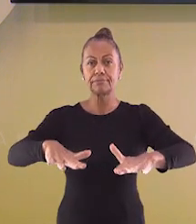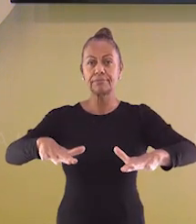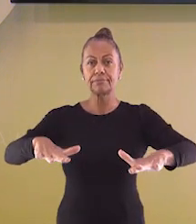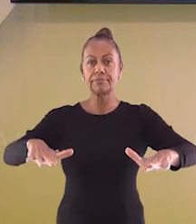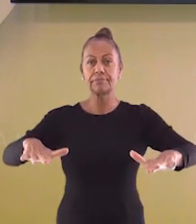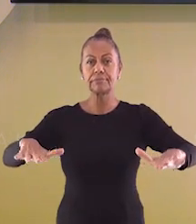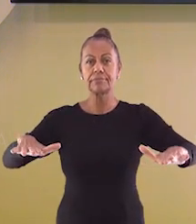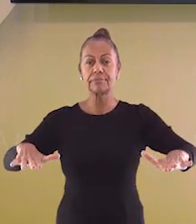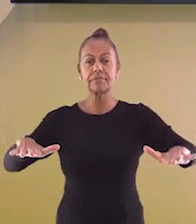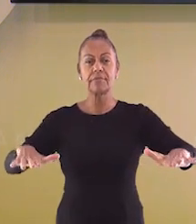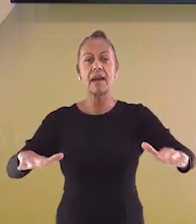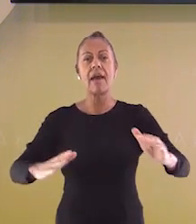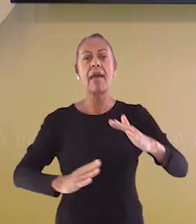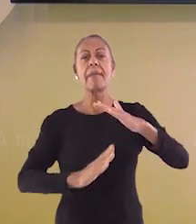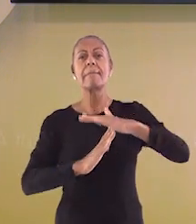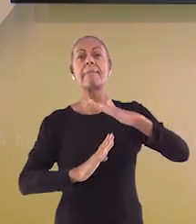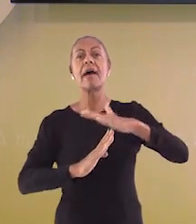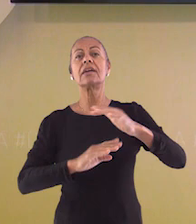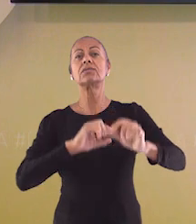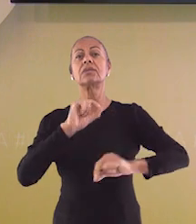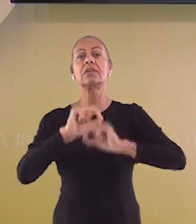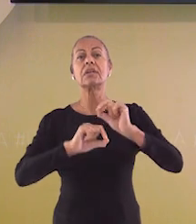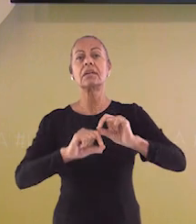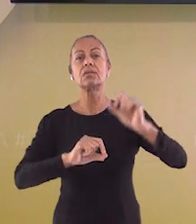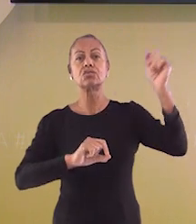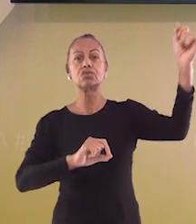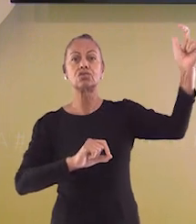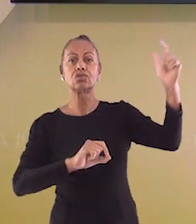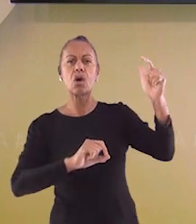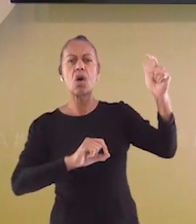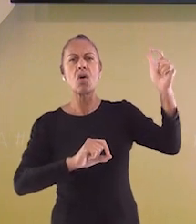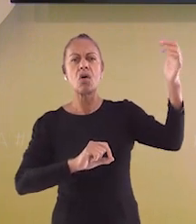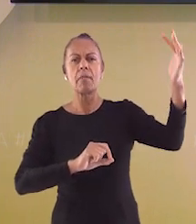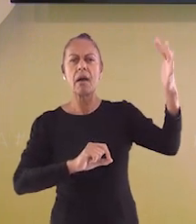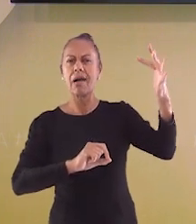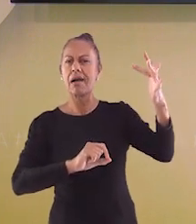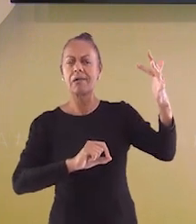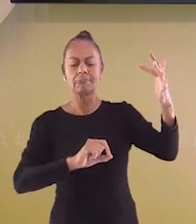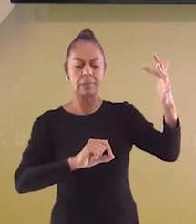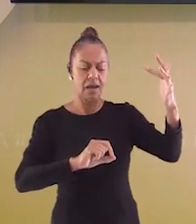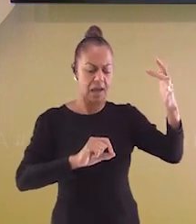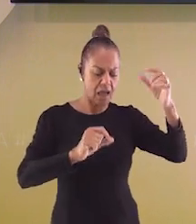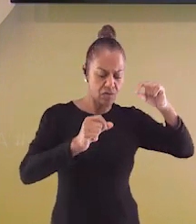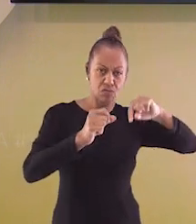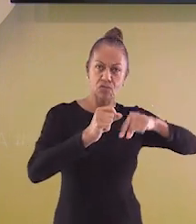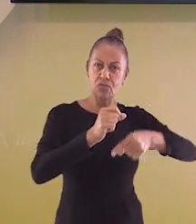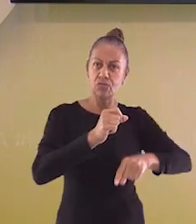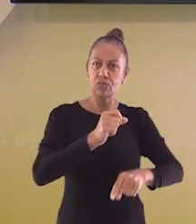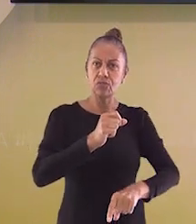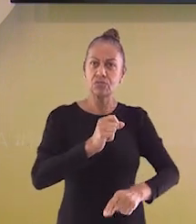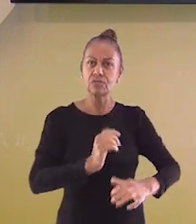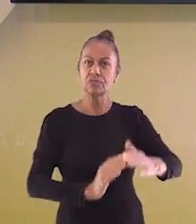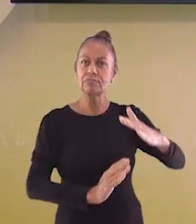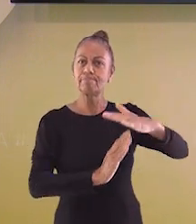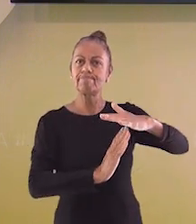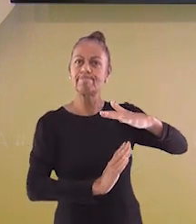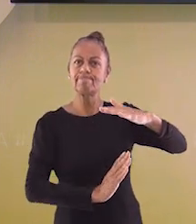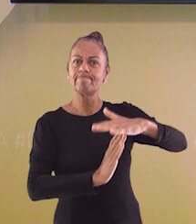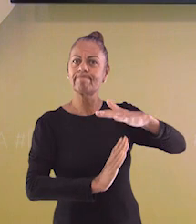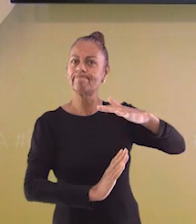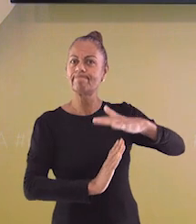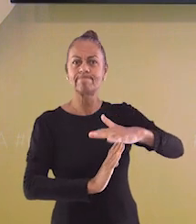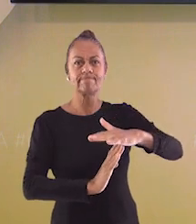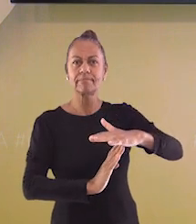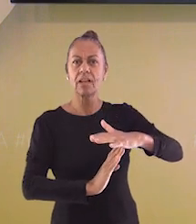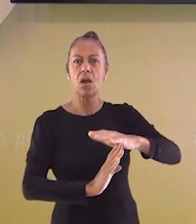superfície, bloqueando a luz do sol. Não tem luz do sol, não chega ao fundo, seres vivos começam a